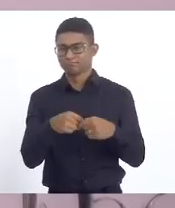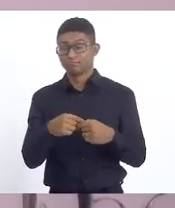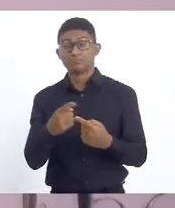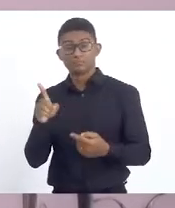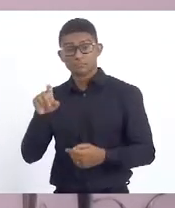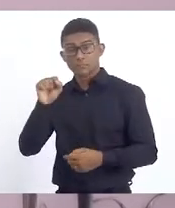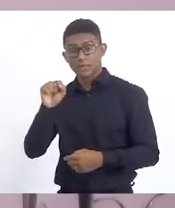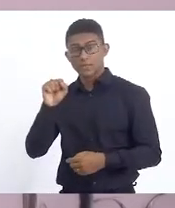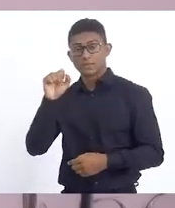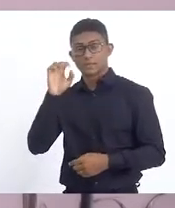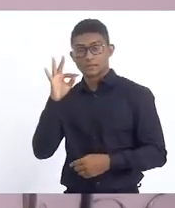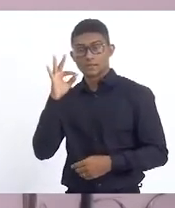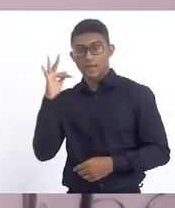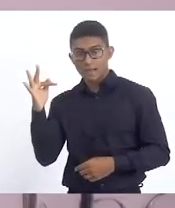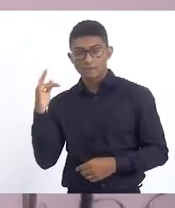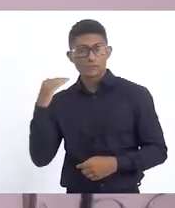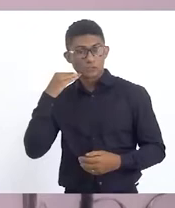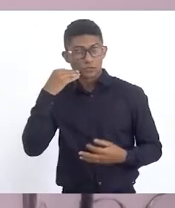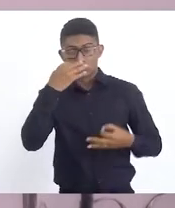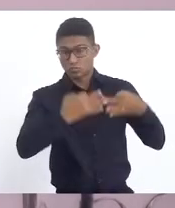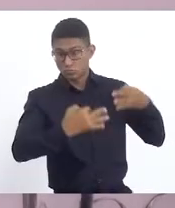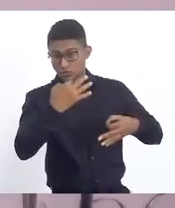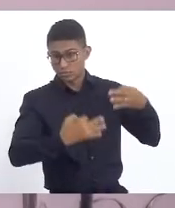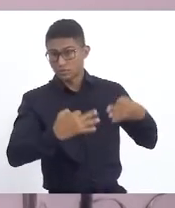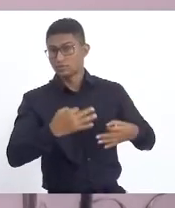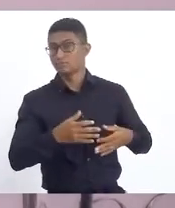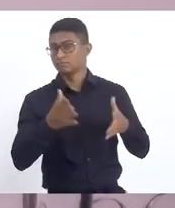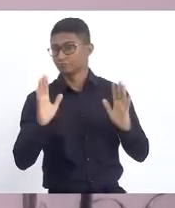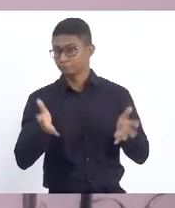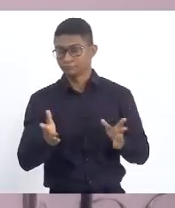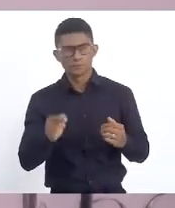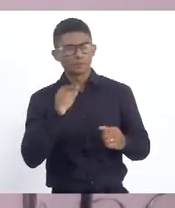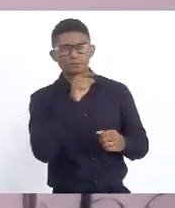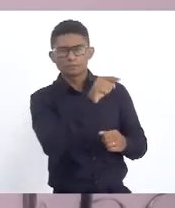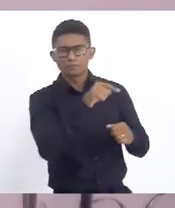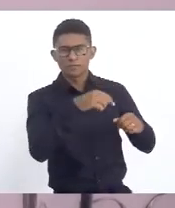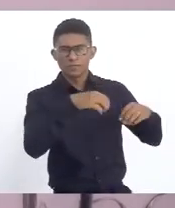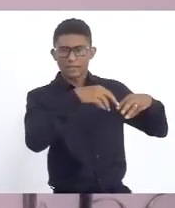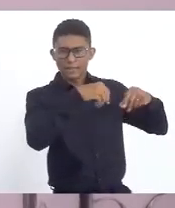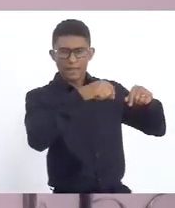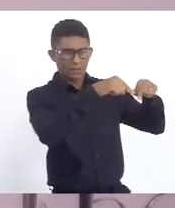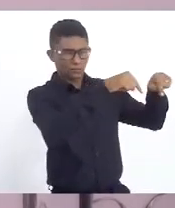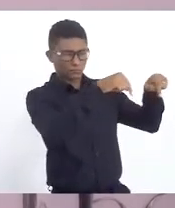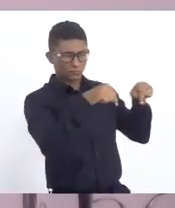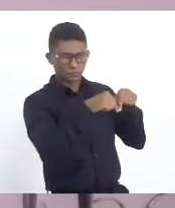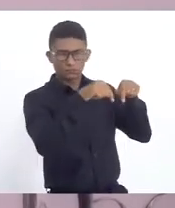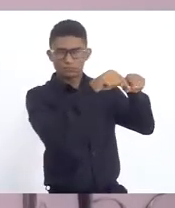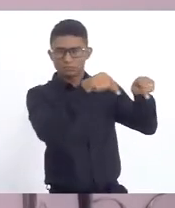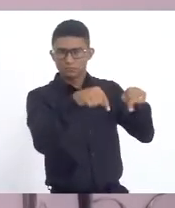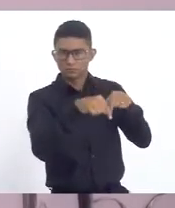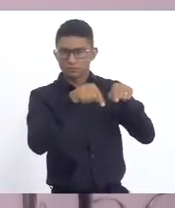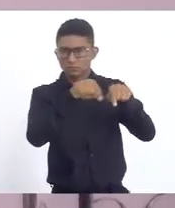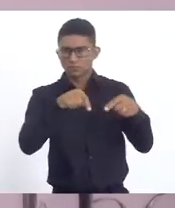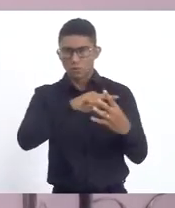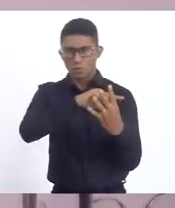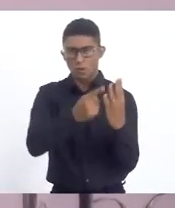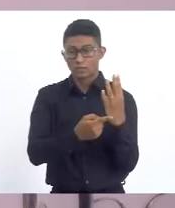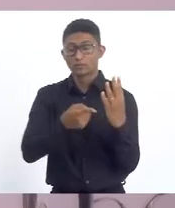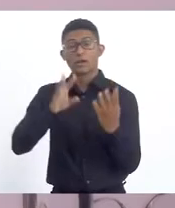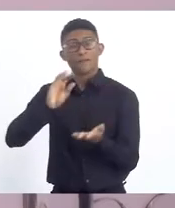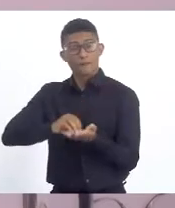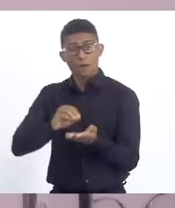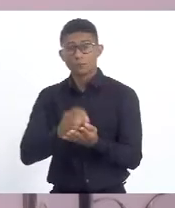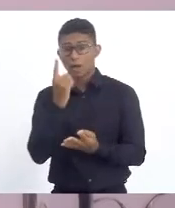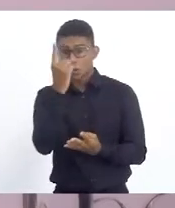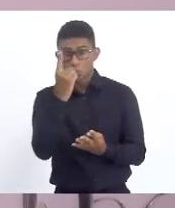STF. E desses 4 lotes, falta exatamente um, lote 3,